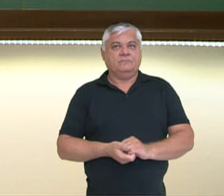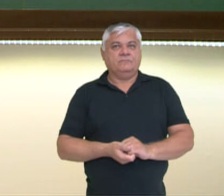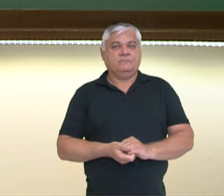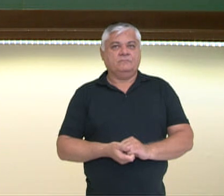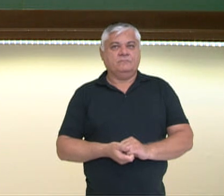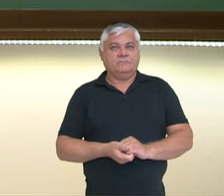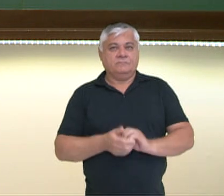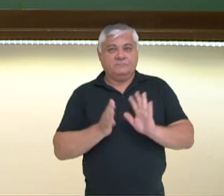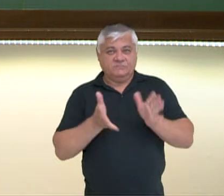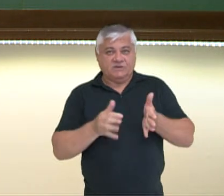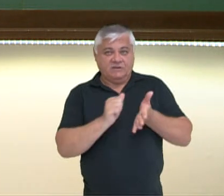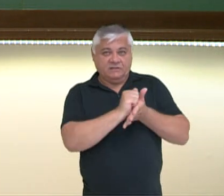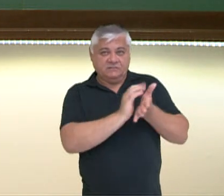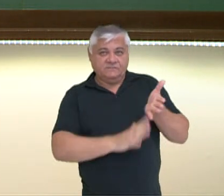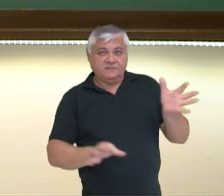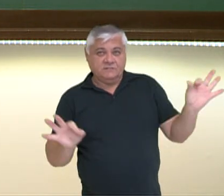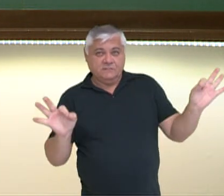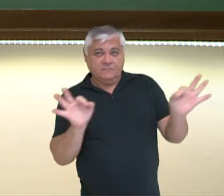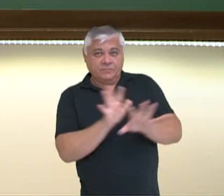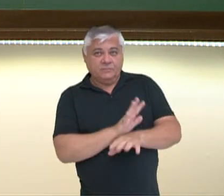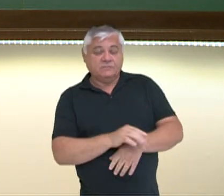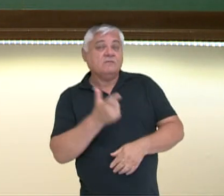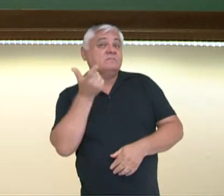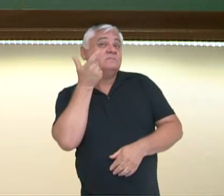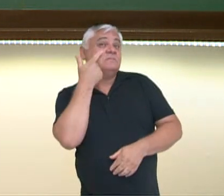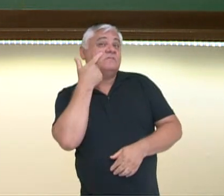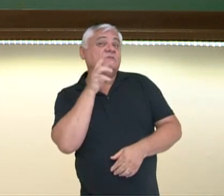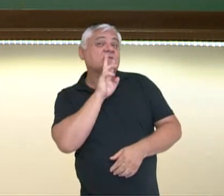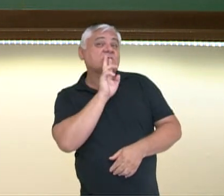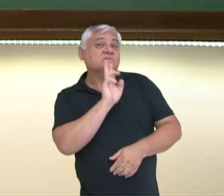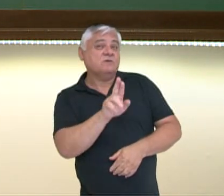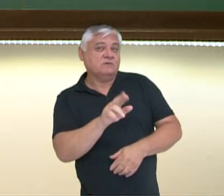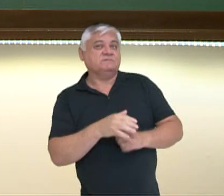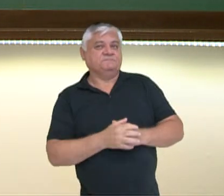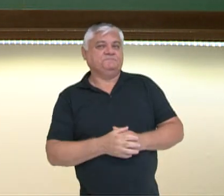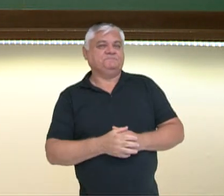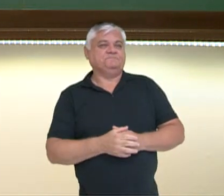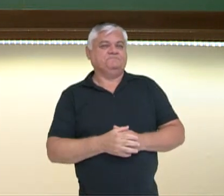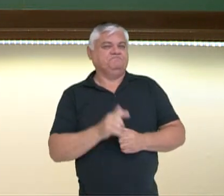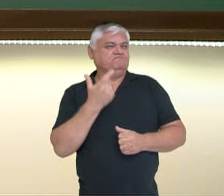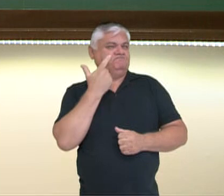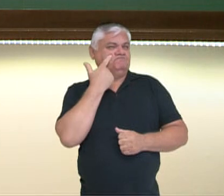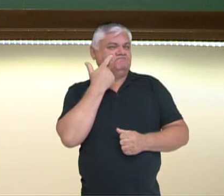Exercício pronto, vamos conferir a resposta, combinado? Vejamos então.